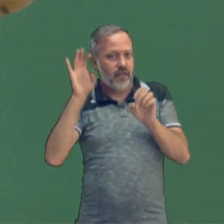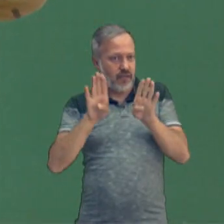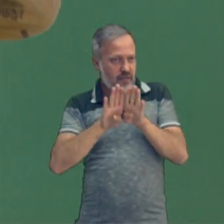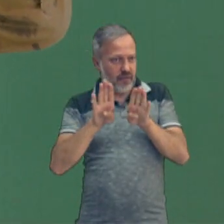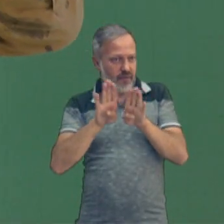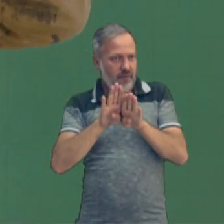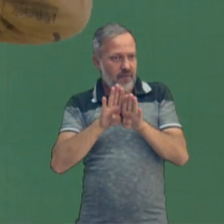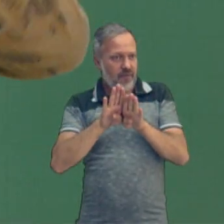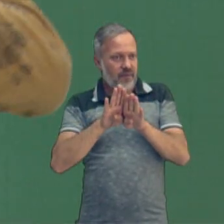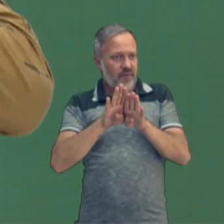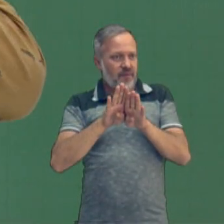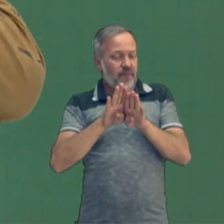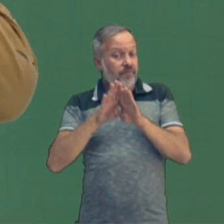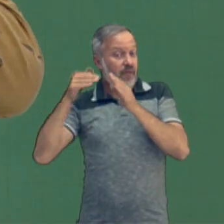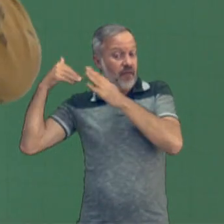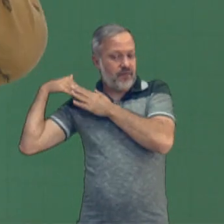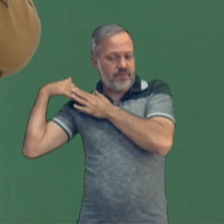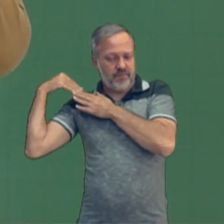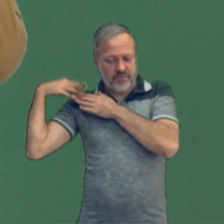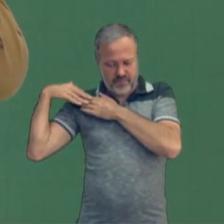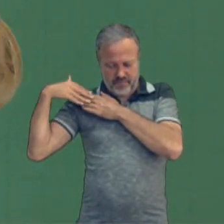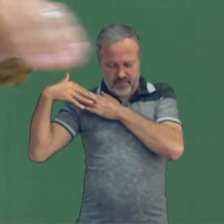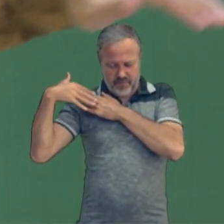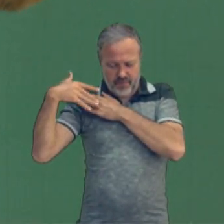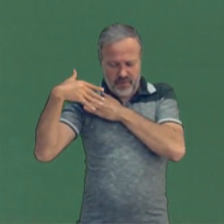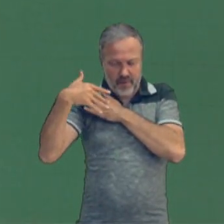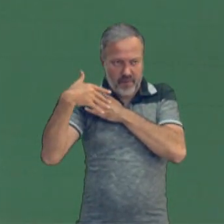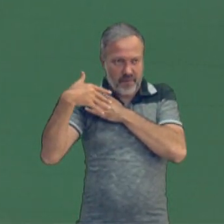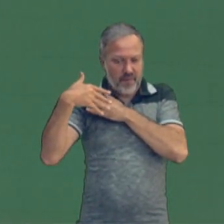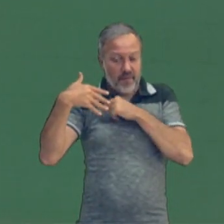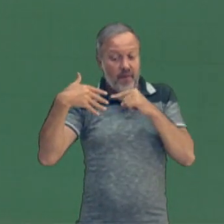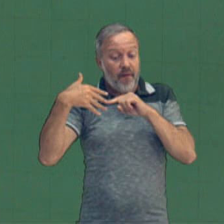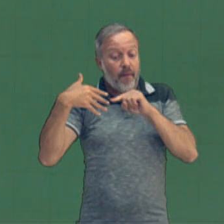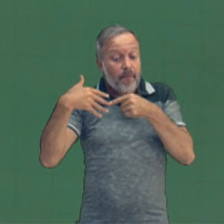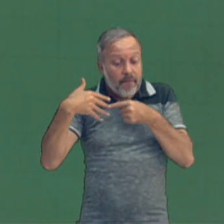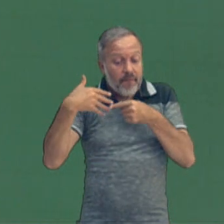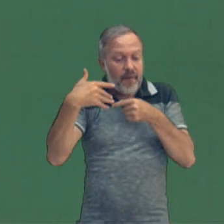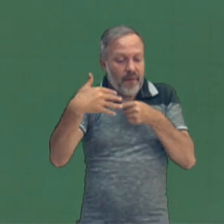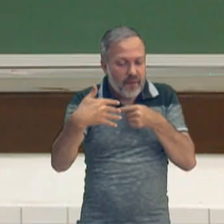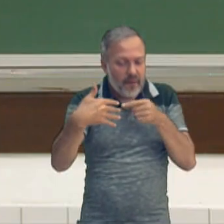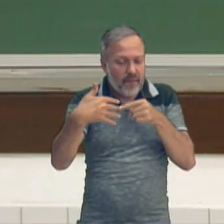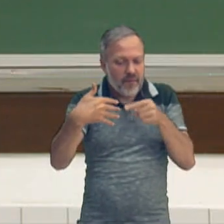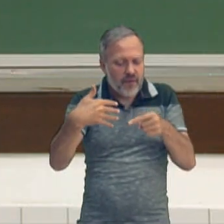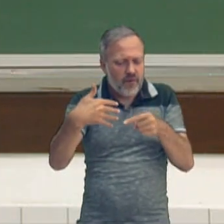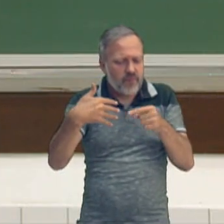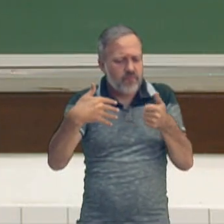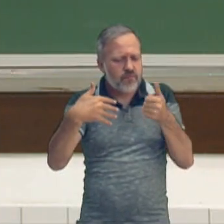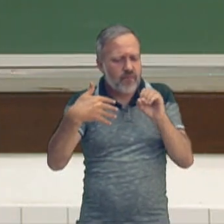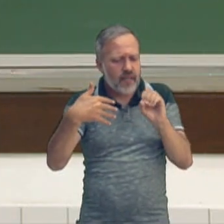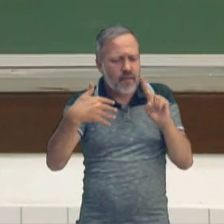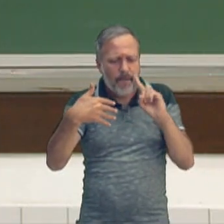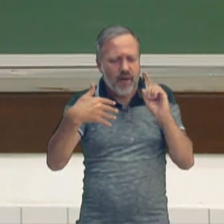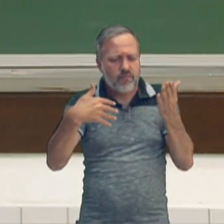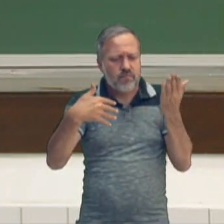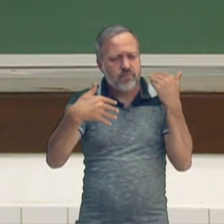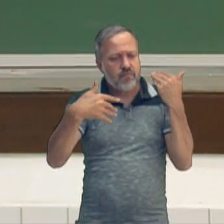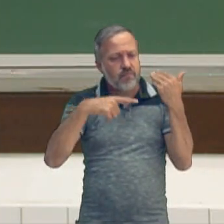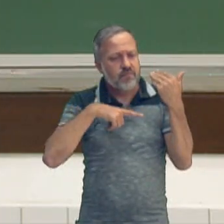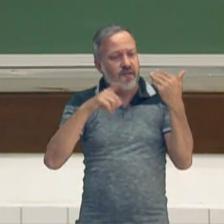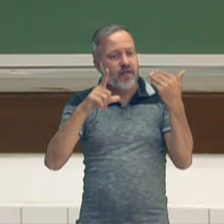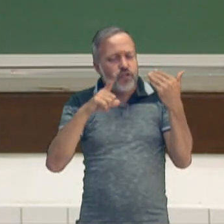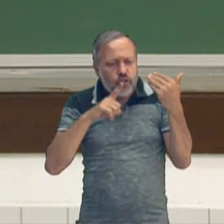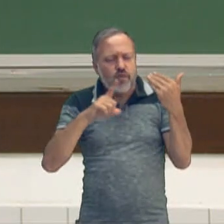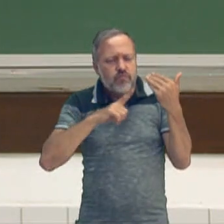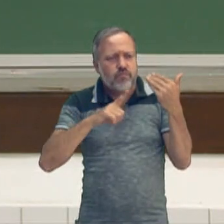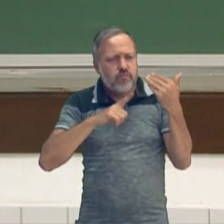paleolítico, mesolítico, então dentro das fases da pré-história. Por que é um movimento mesolítico? Porque ele é